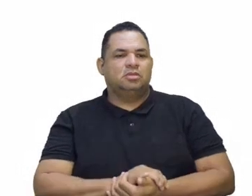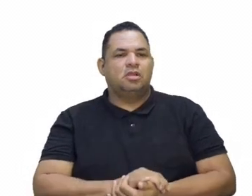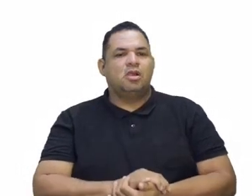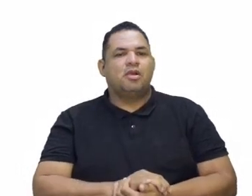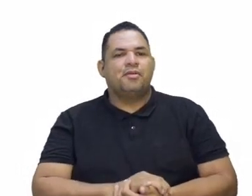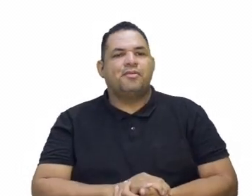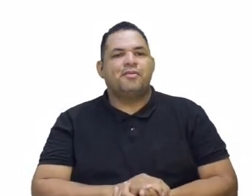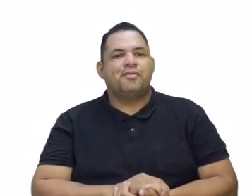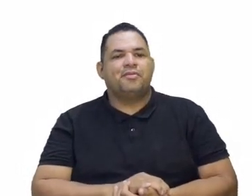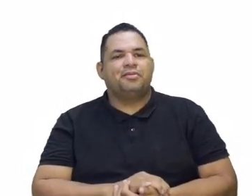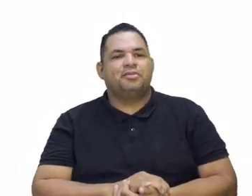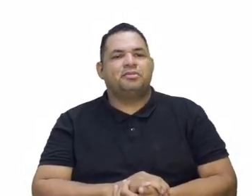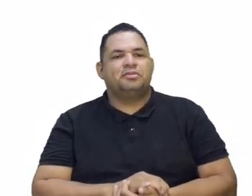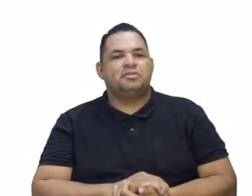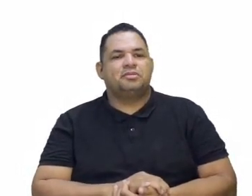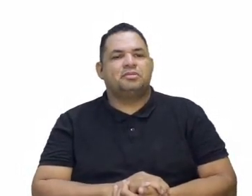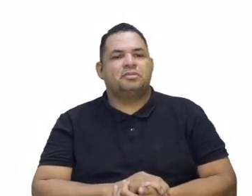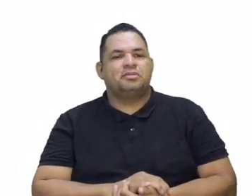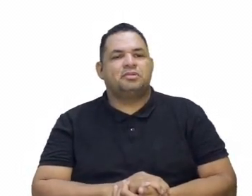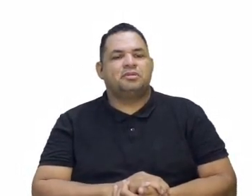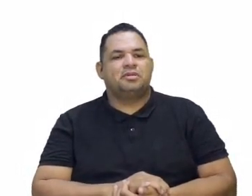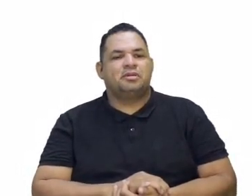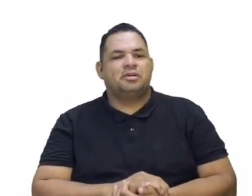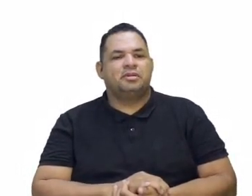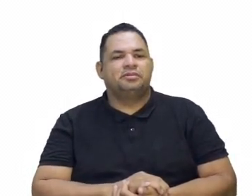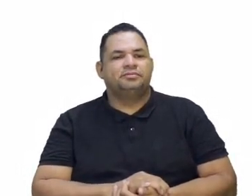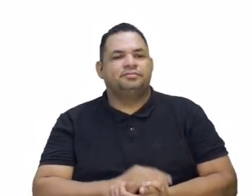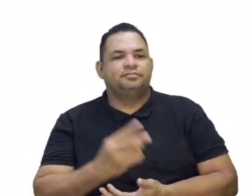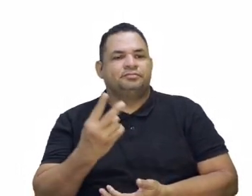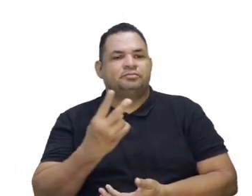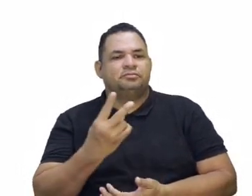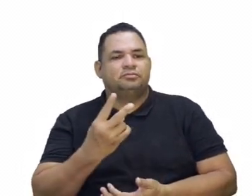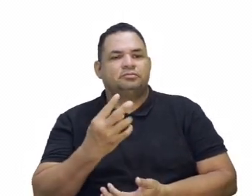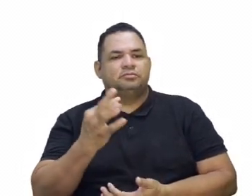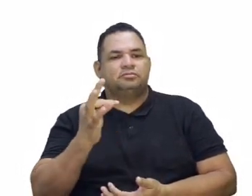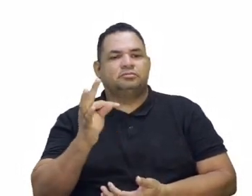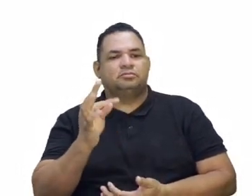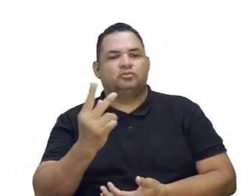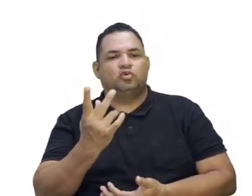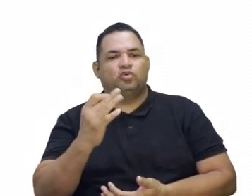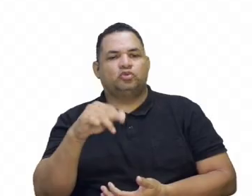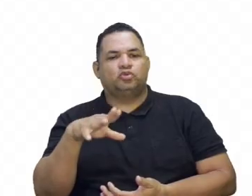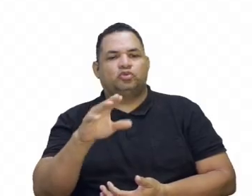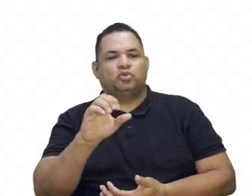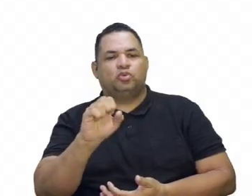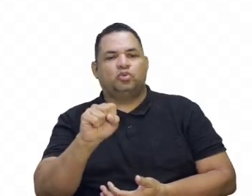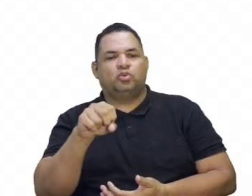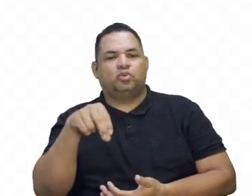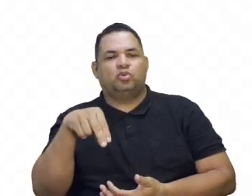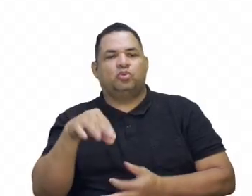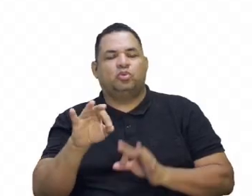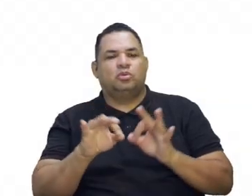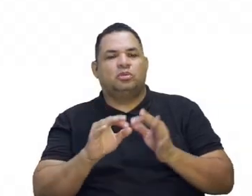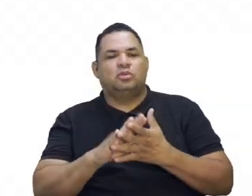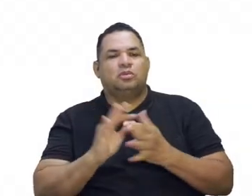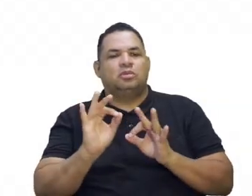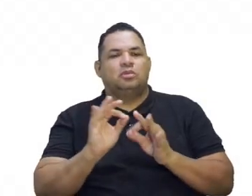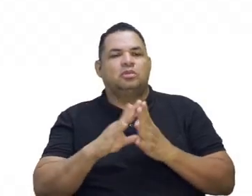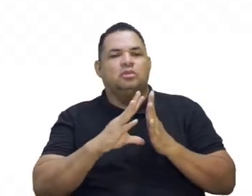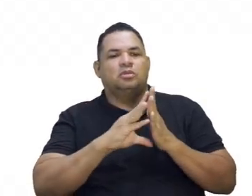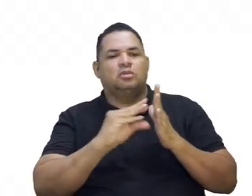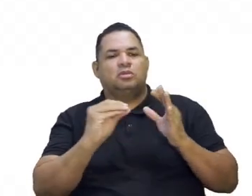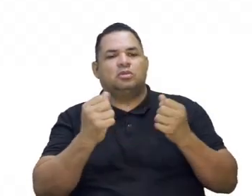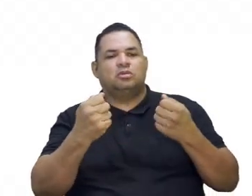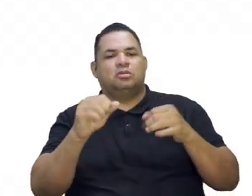para a imagem? Thomson é o segundo, né? Vocês estão ligadinhos aí, que é esse daqui. Ele está dizendo que esse